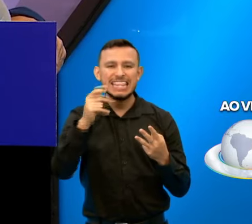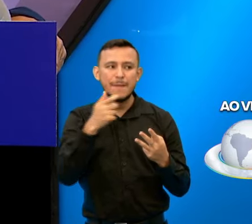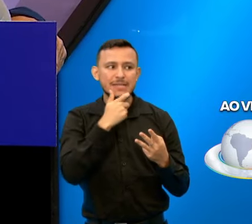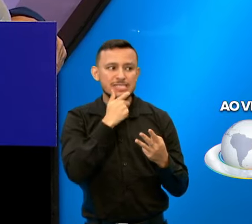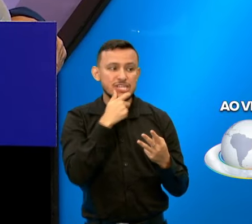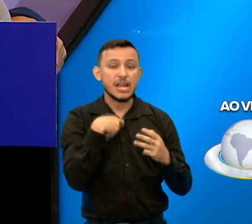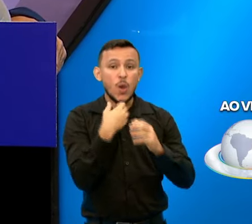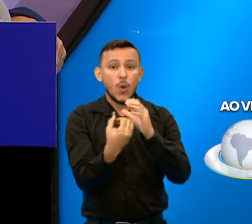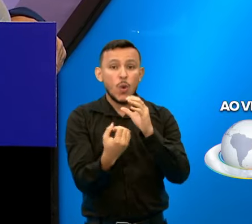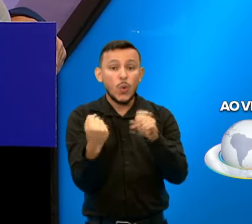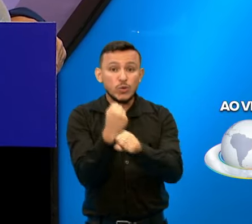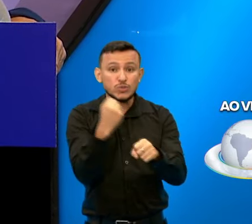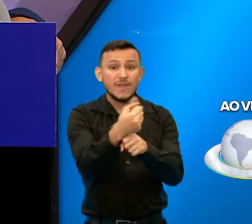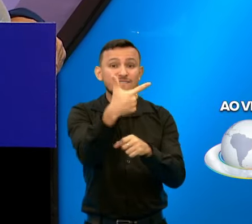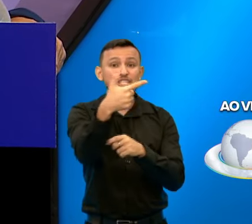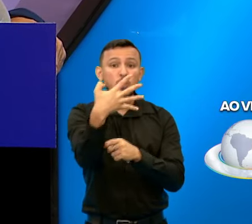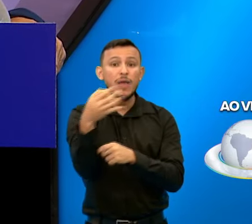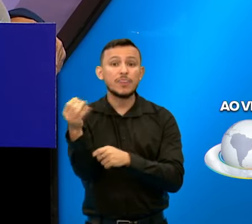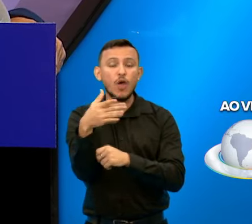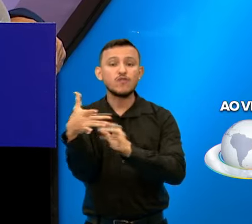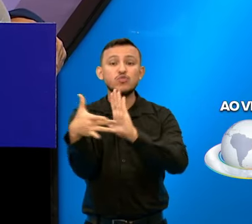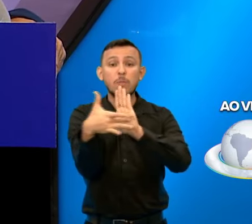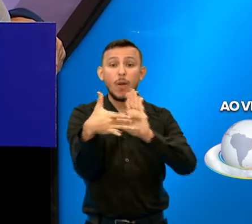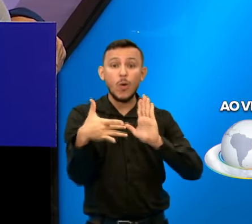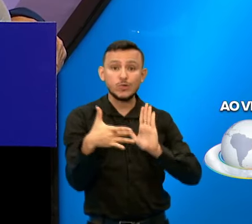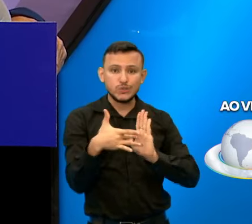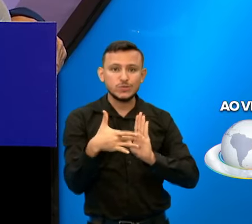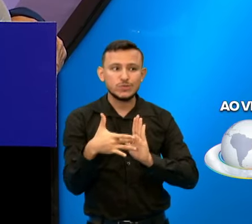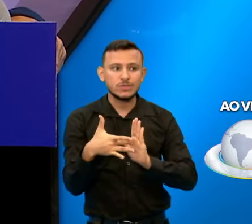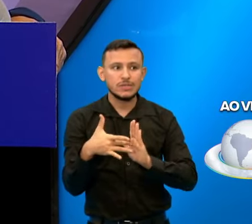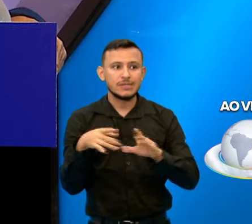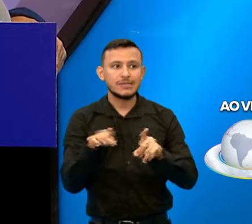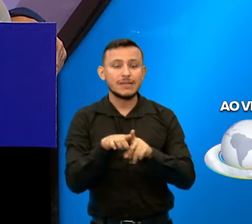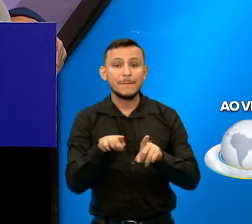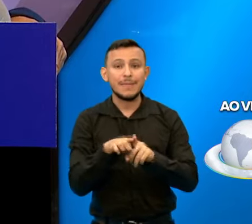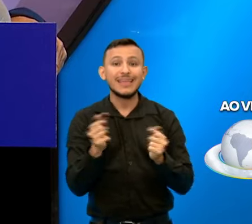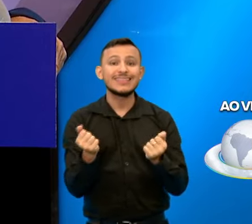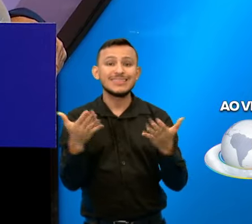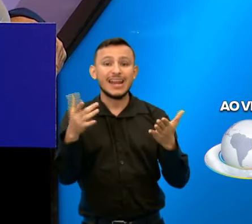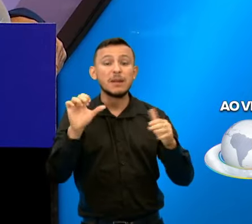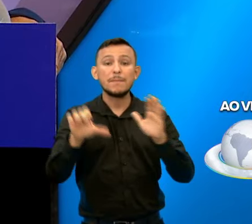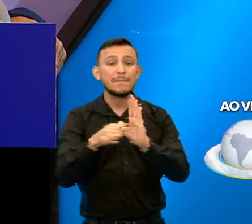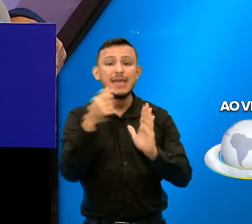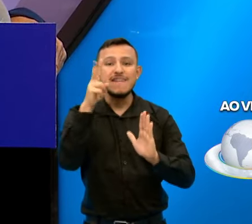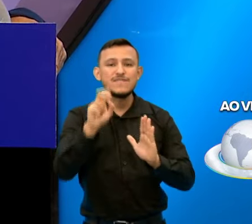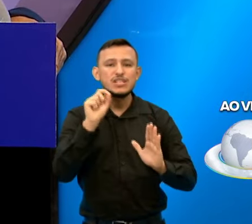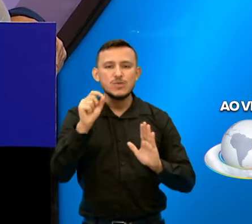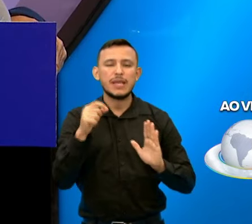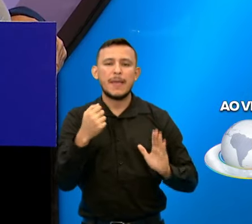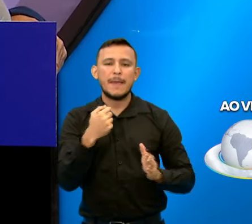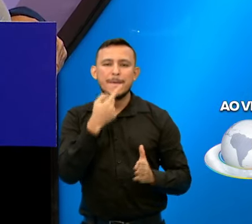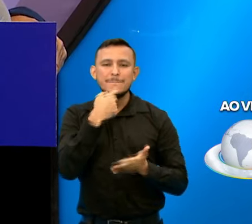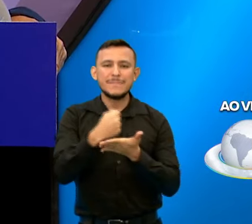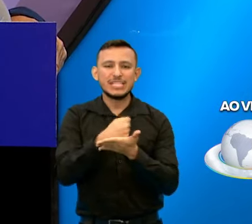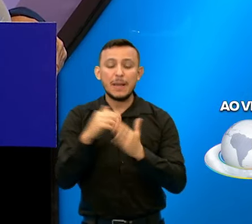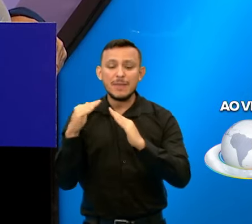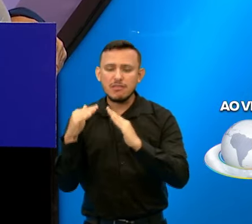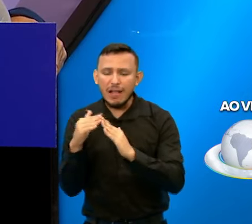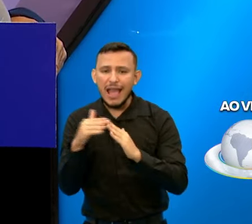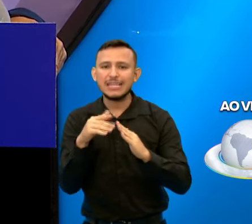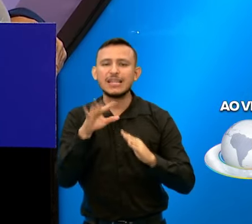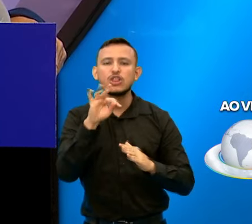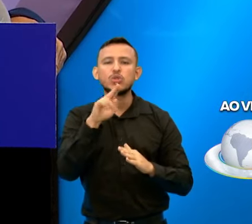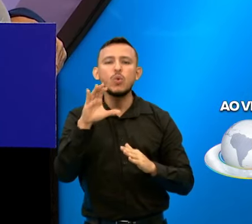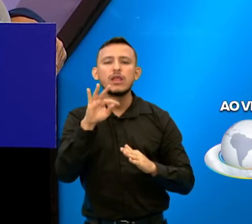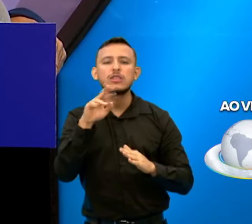construí 24 novos postos de saúde. Nós estamos entregando pela primeira vez medicamento em casa com o